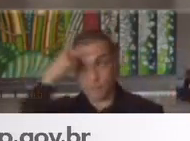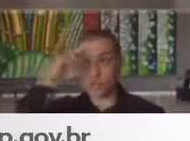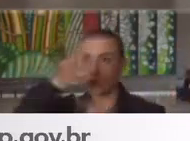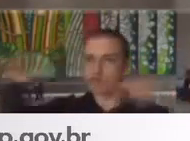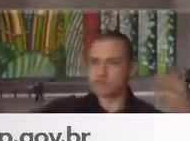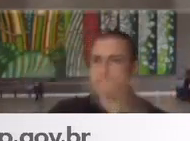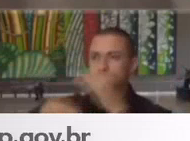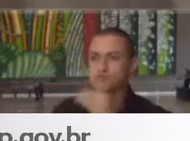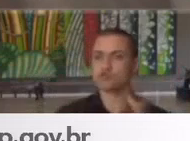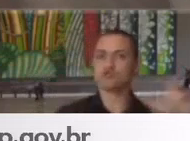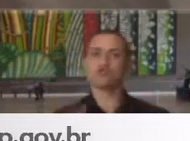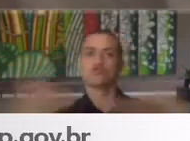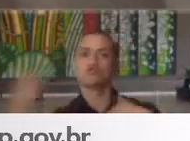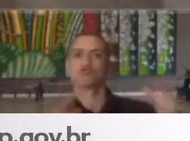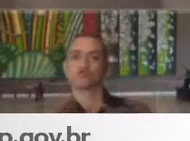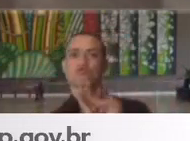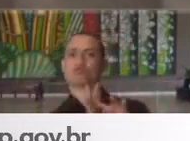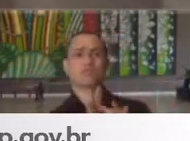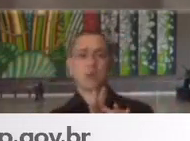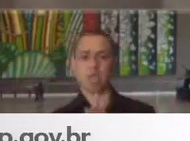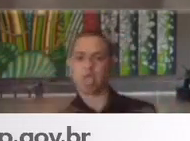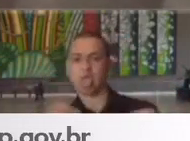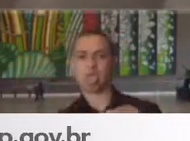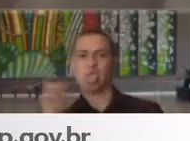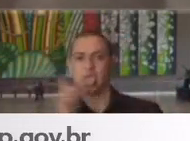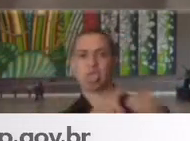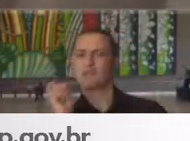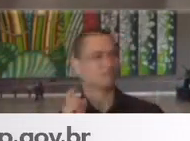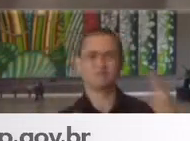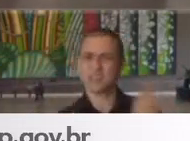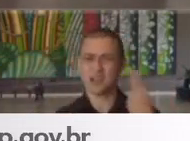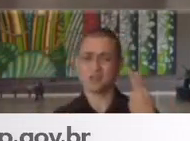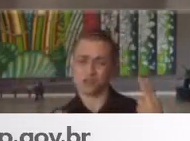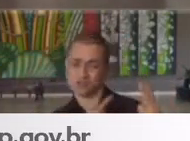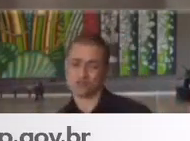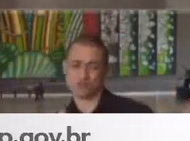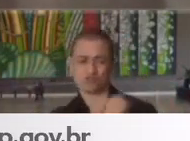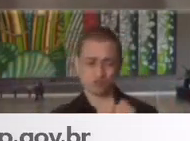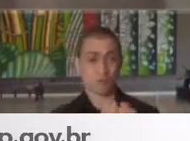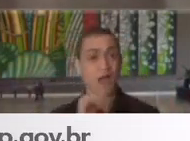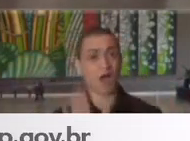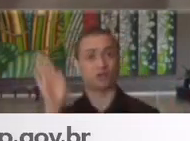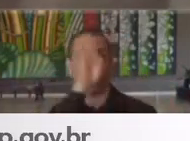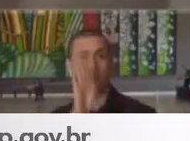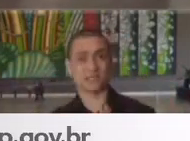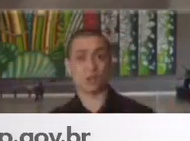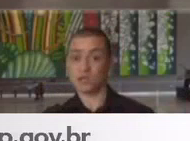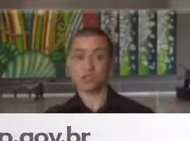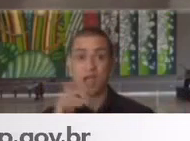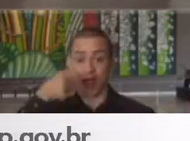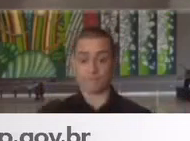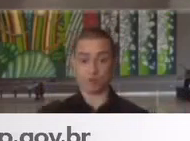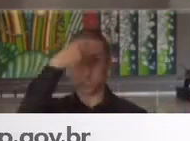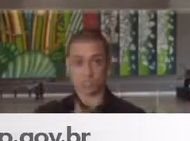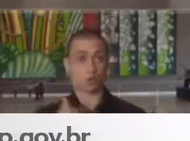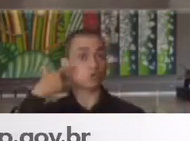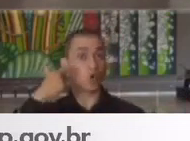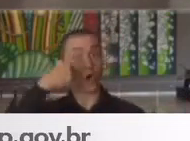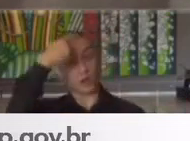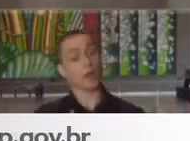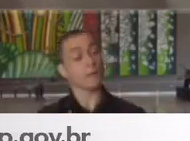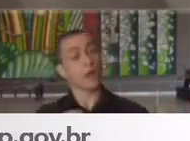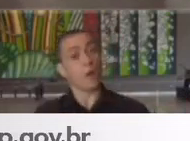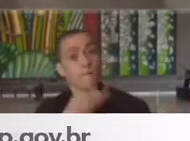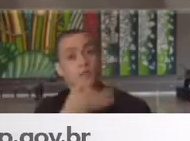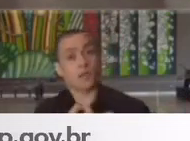não desagregar pessoas. Nós precisamos somar forças para ajudar o Brasil. Esta é a posição do governador do Estado de São Paulo e